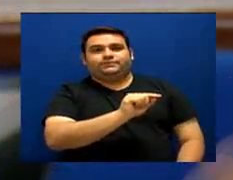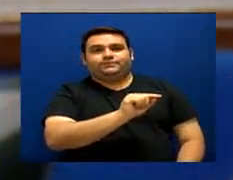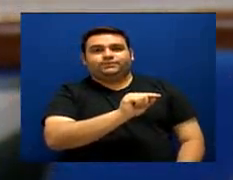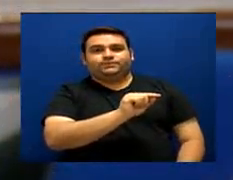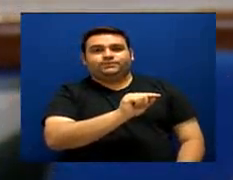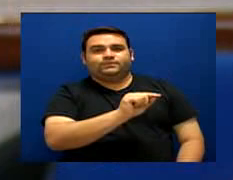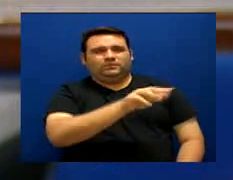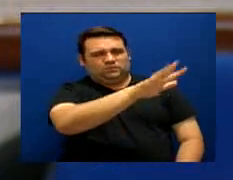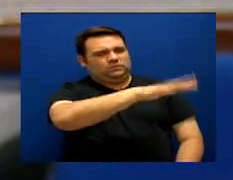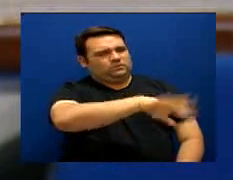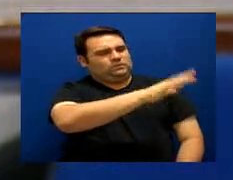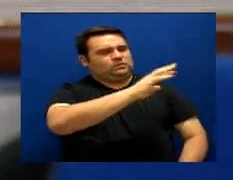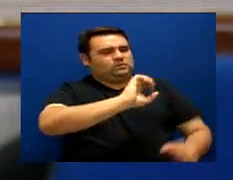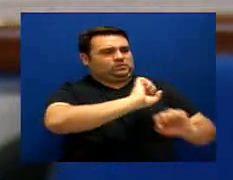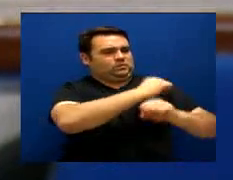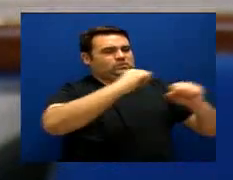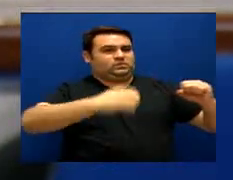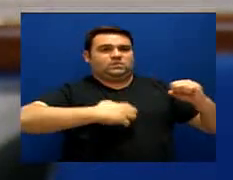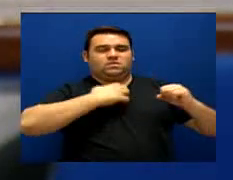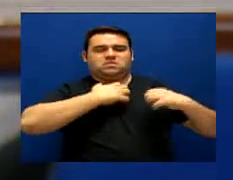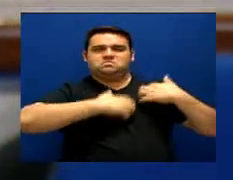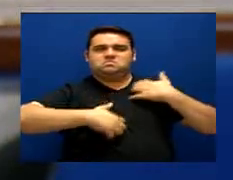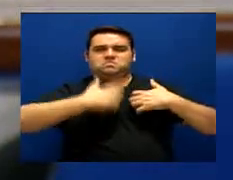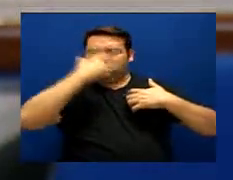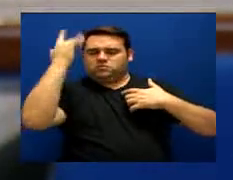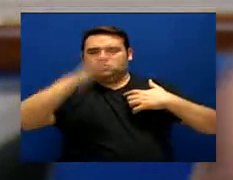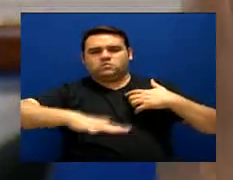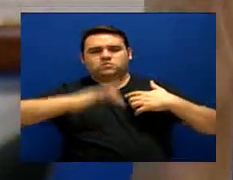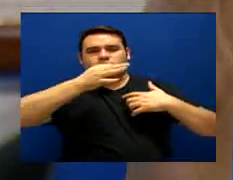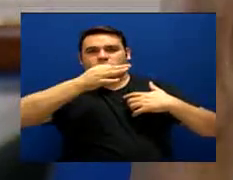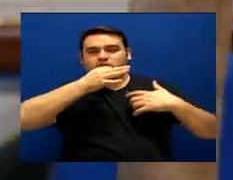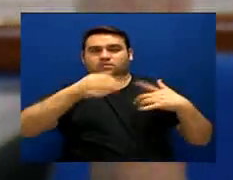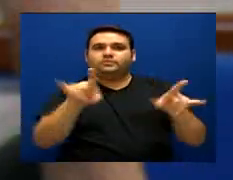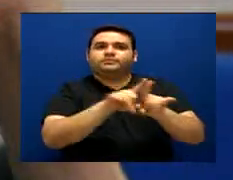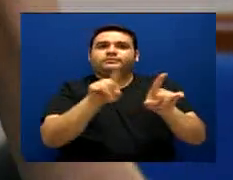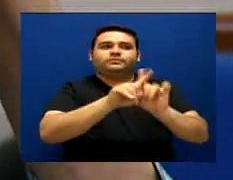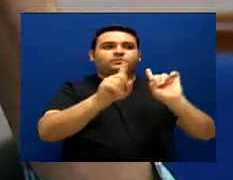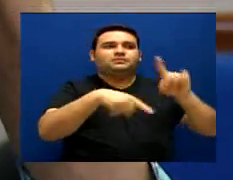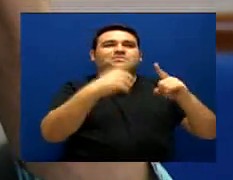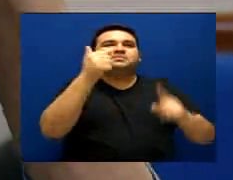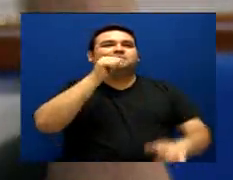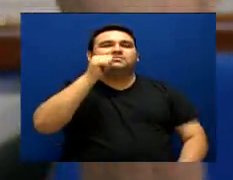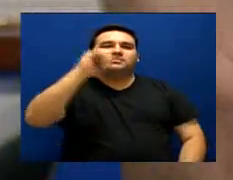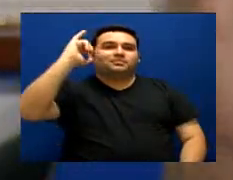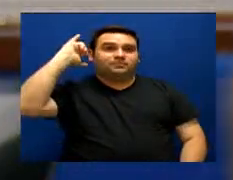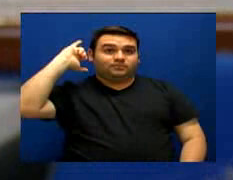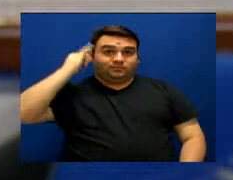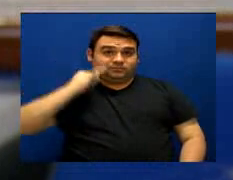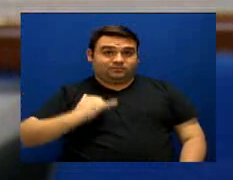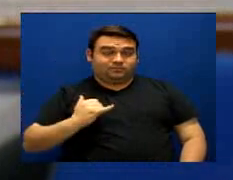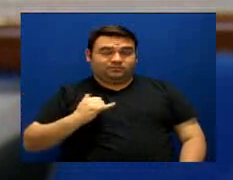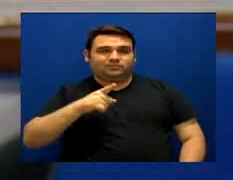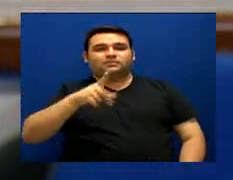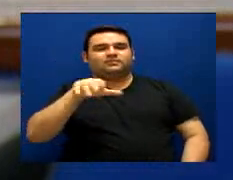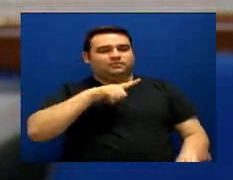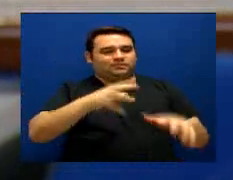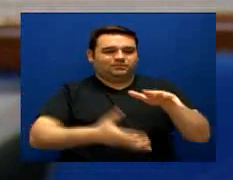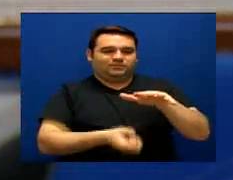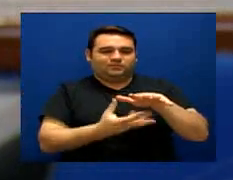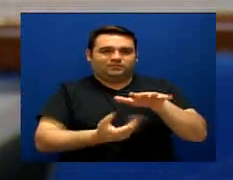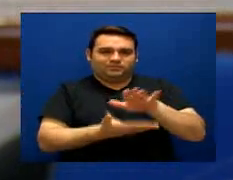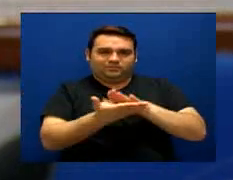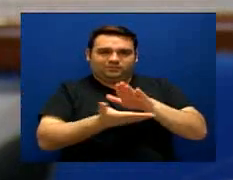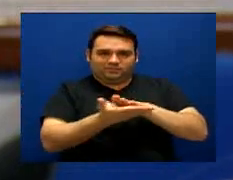uma revolta da opinião pública. Aliás, eu deixei até com a Yara um xerox